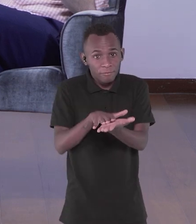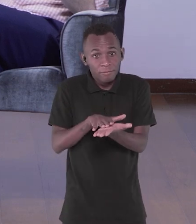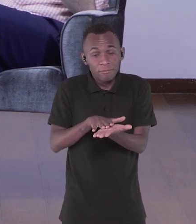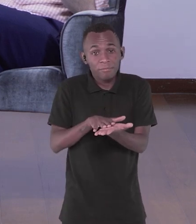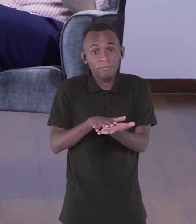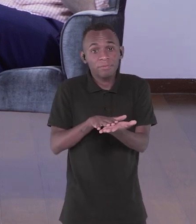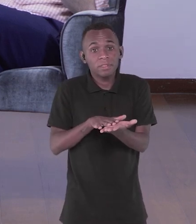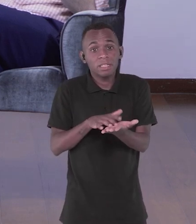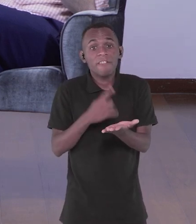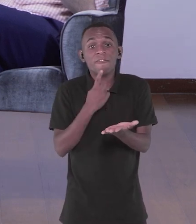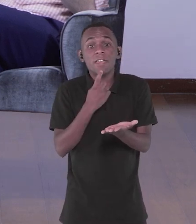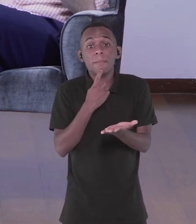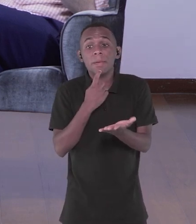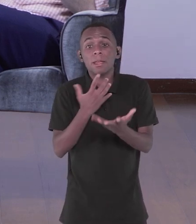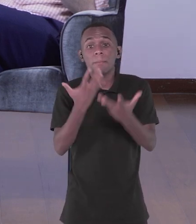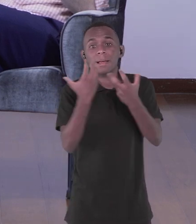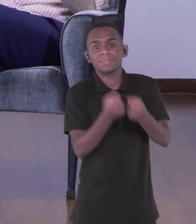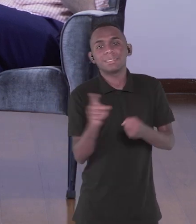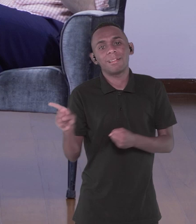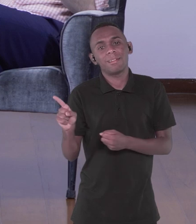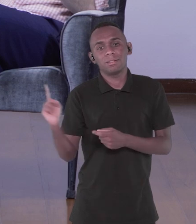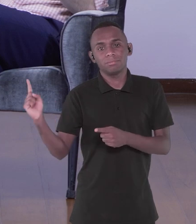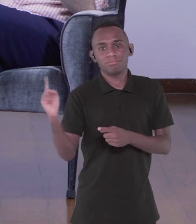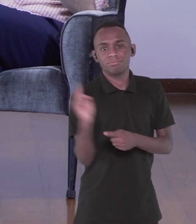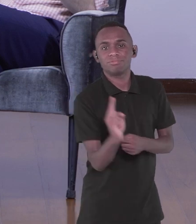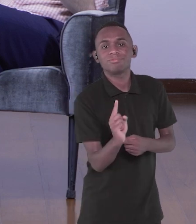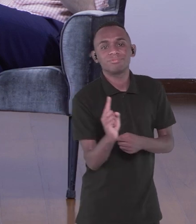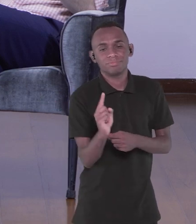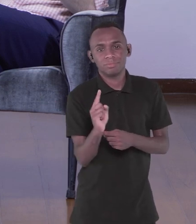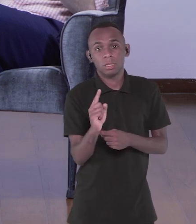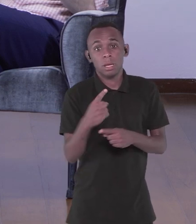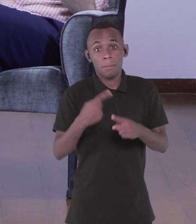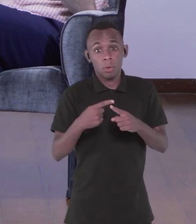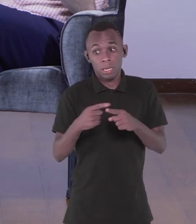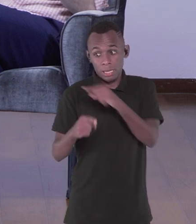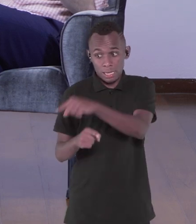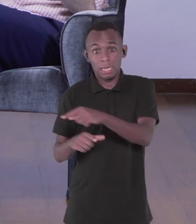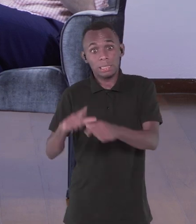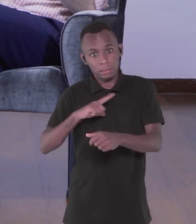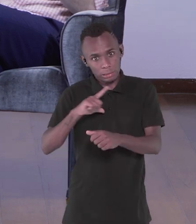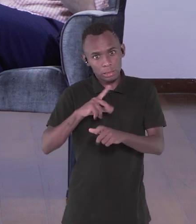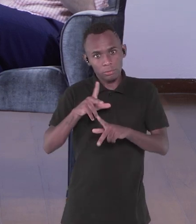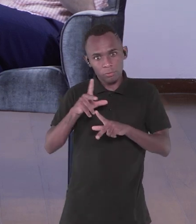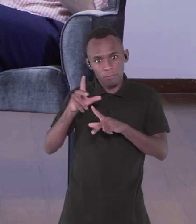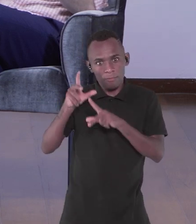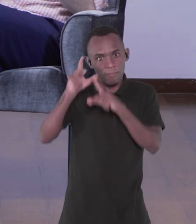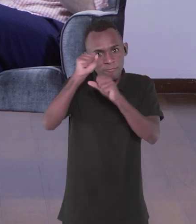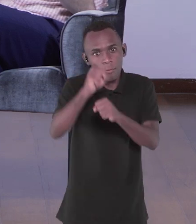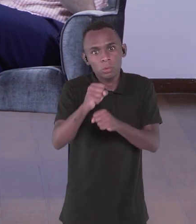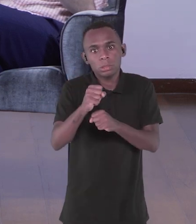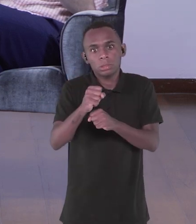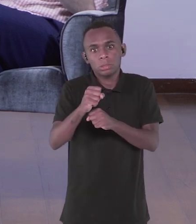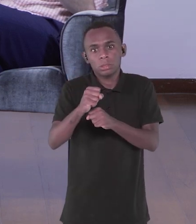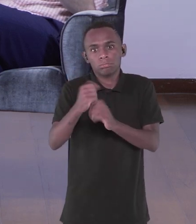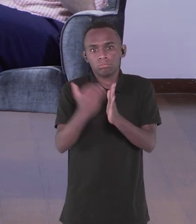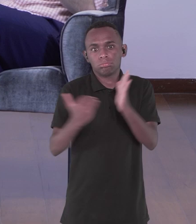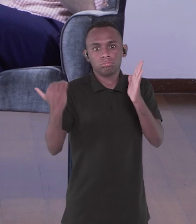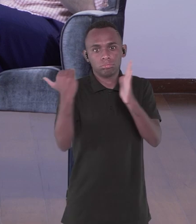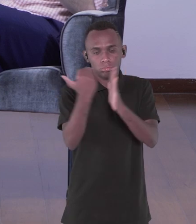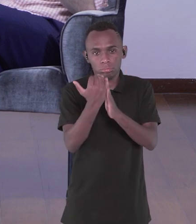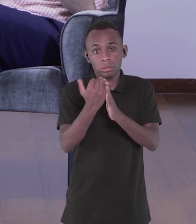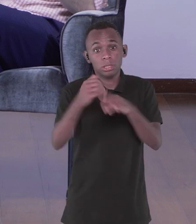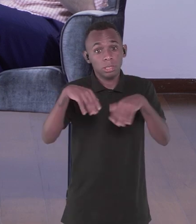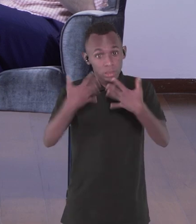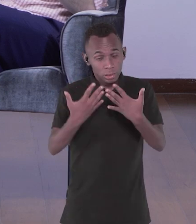país tem um poder, obviamente, muito grande, com a própria emoção, com a própria mobilização. Então,